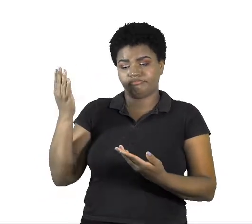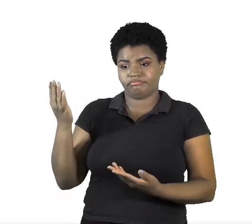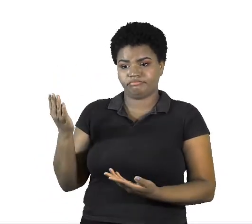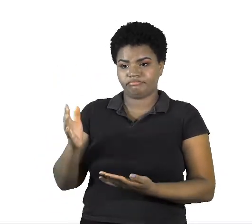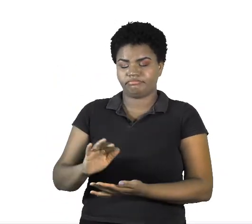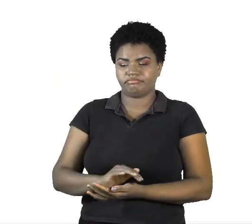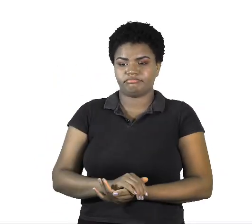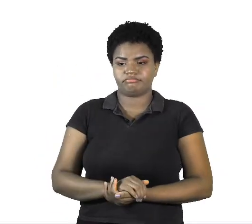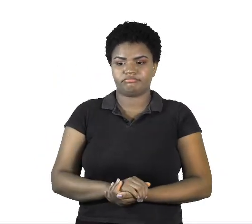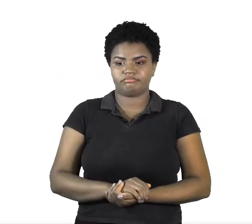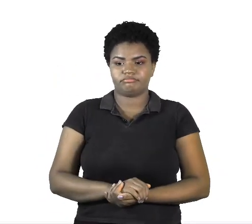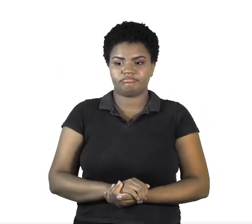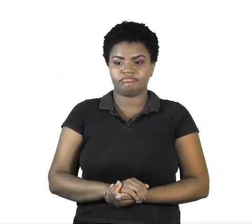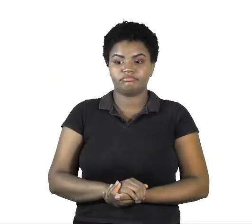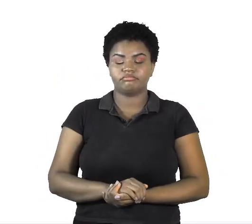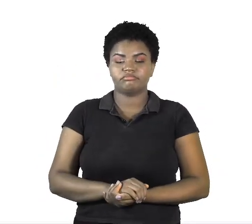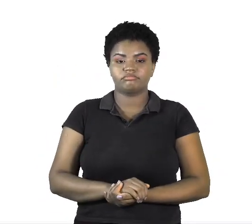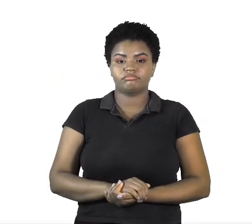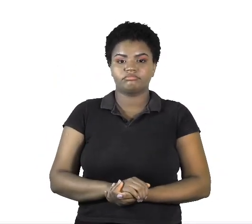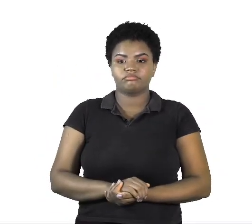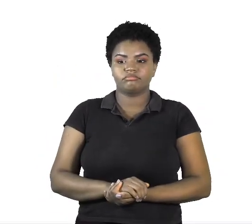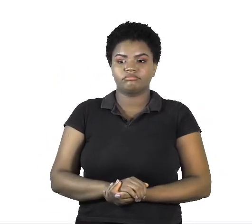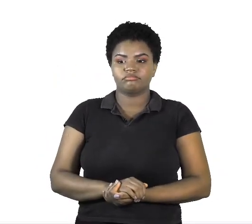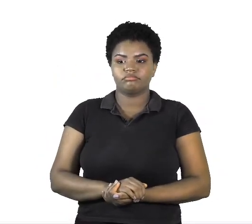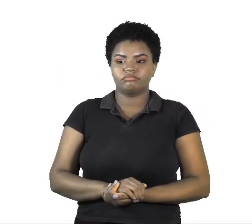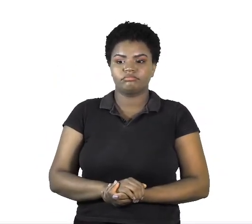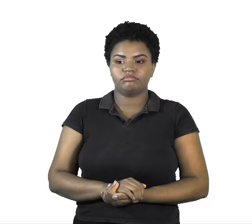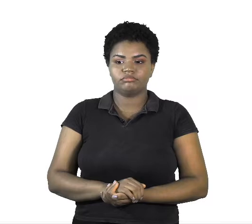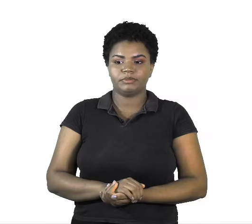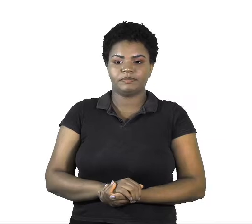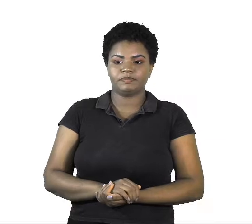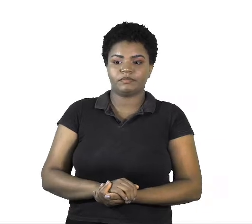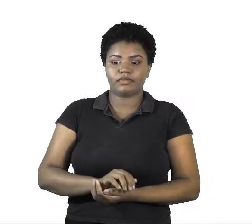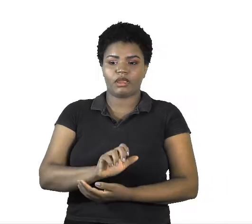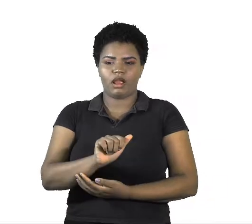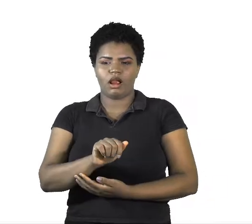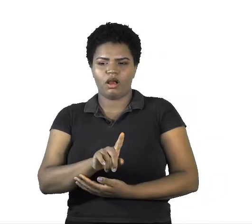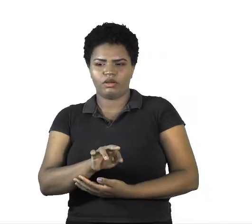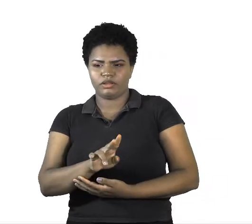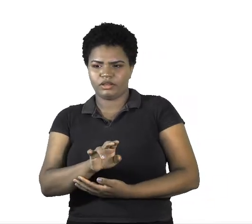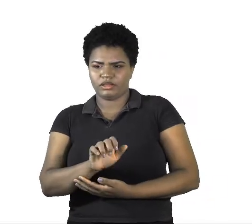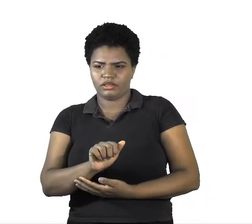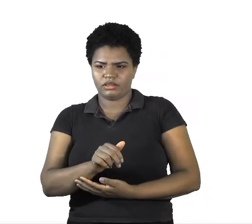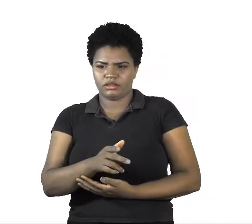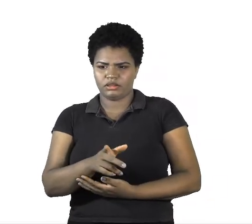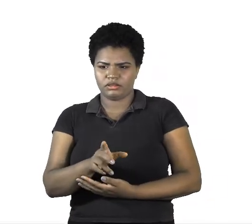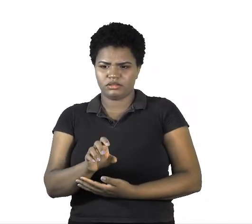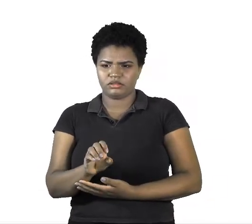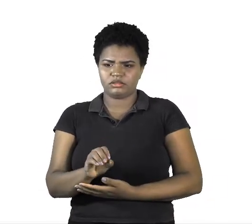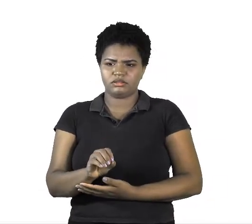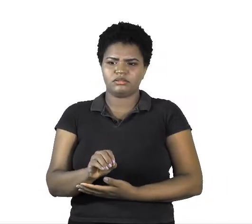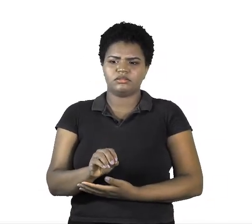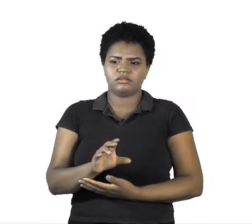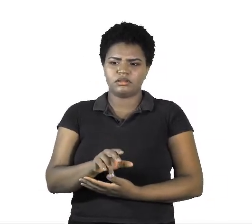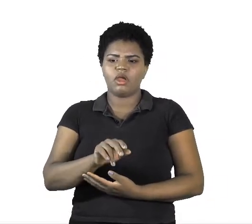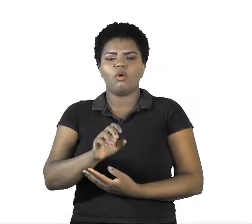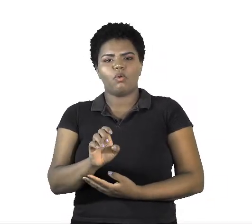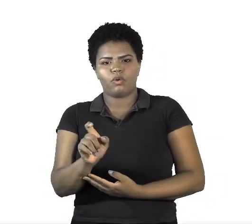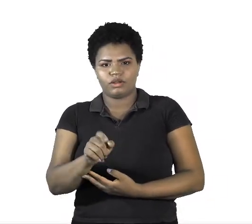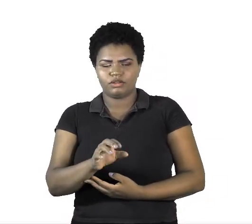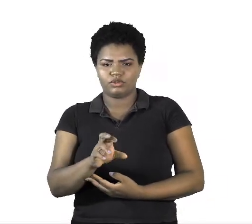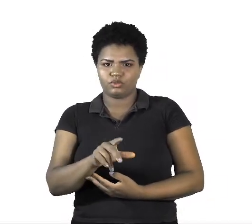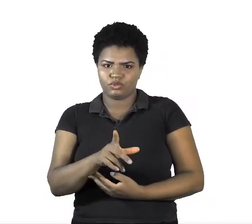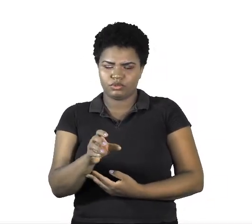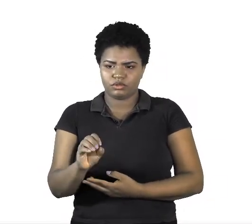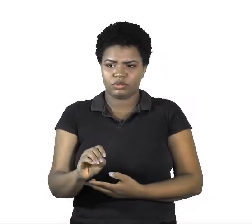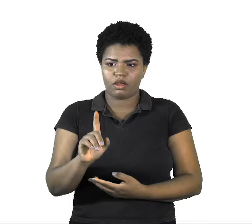porém. Quando ela dá uma alternância, exclusão de algo, né, ela é uma coordenada alternativa.